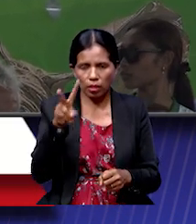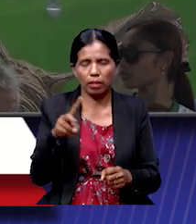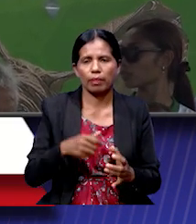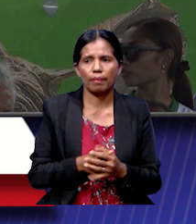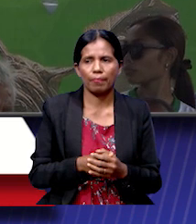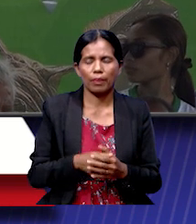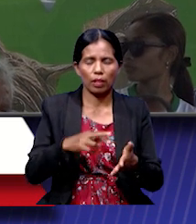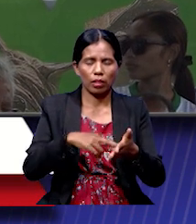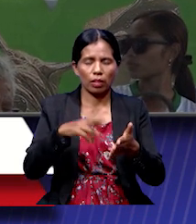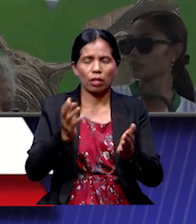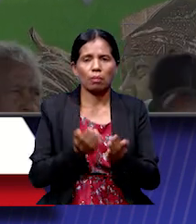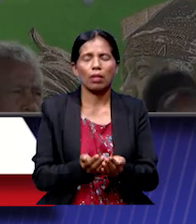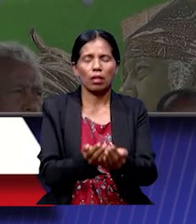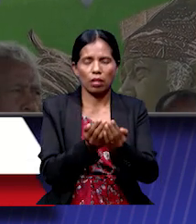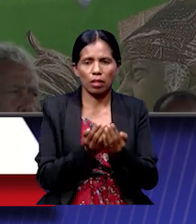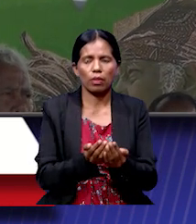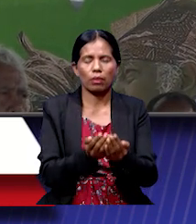Auditoria ba roak solok.